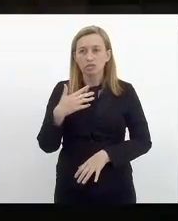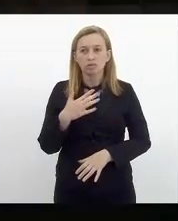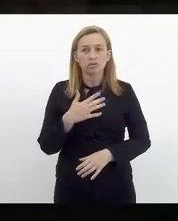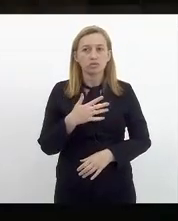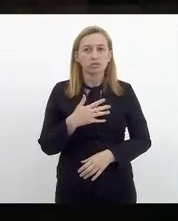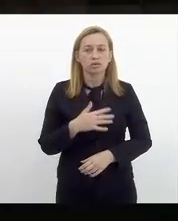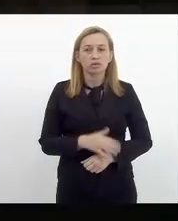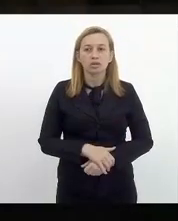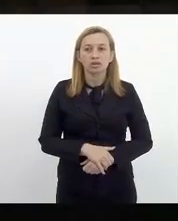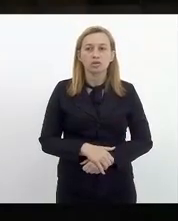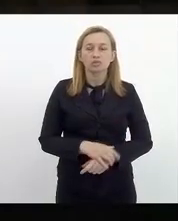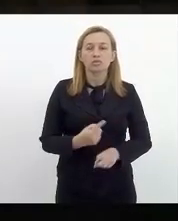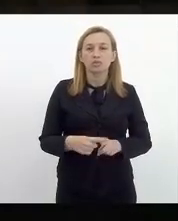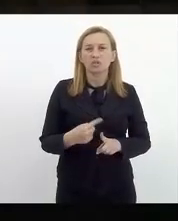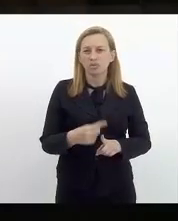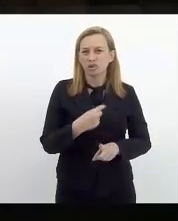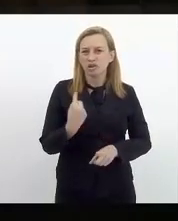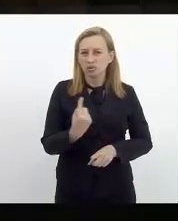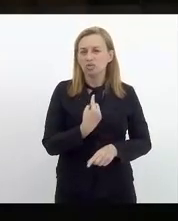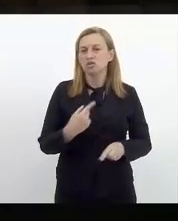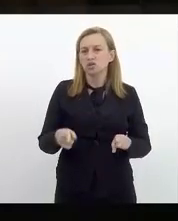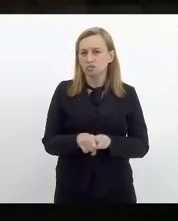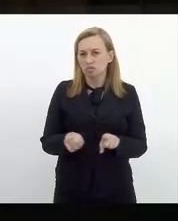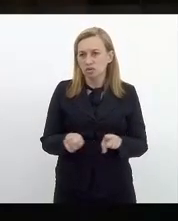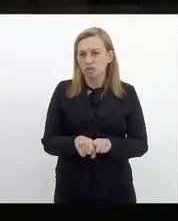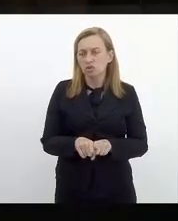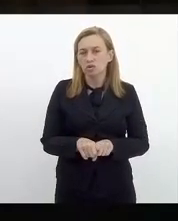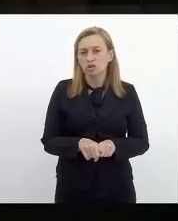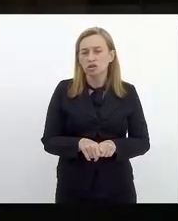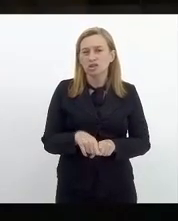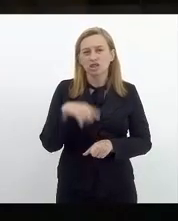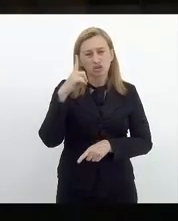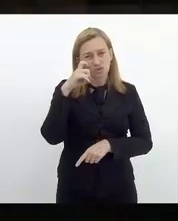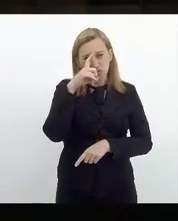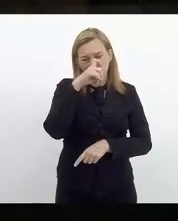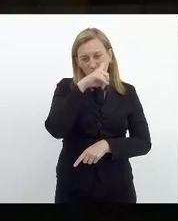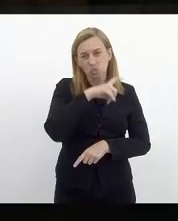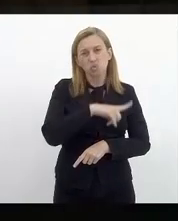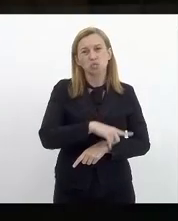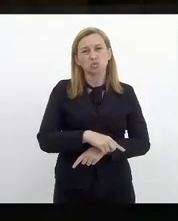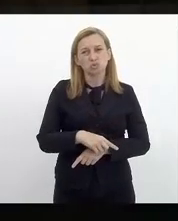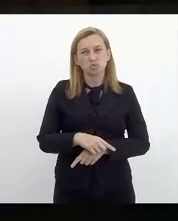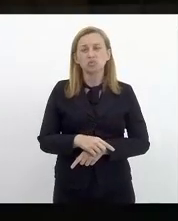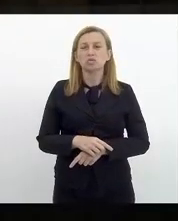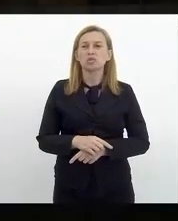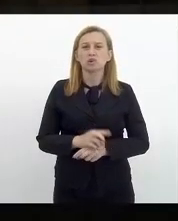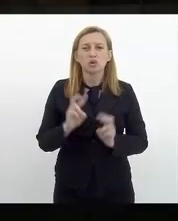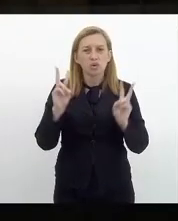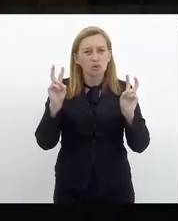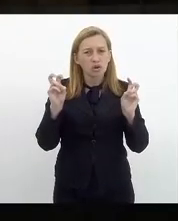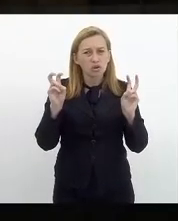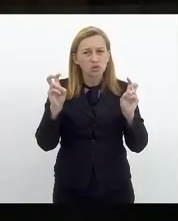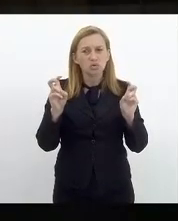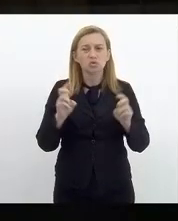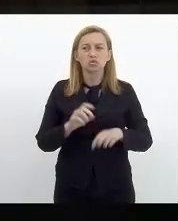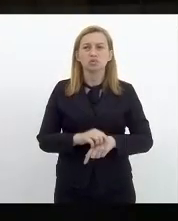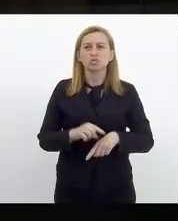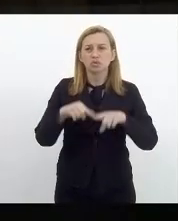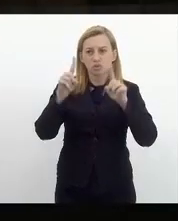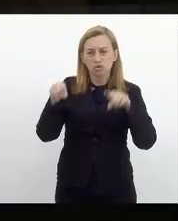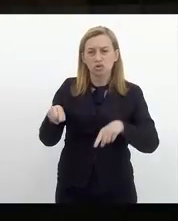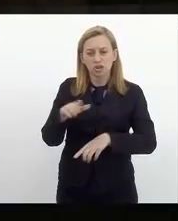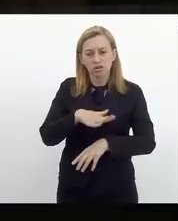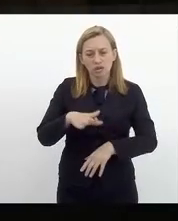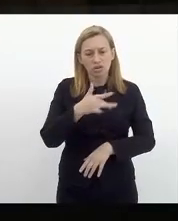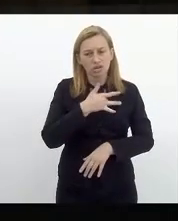que vou falar logo porque para nós também tá muito obscuro a questão do funcionalismo na